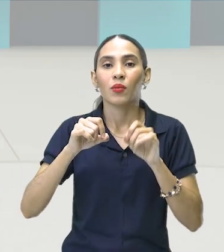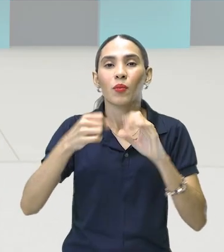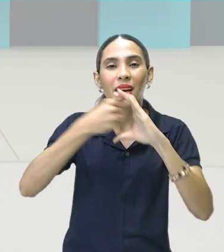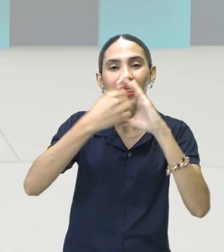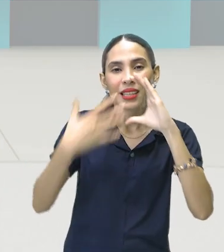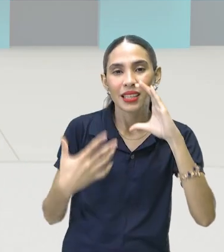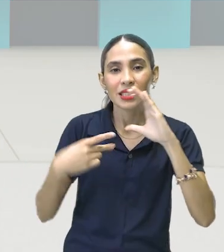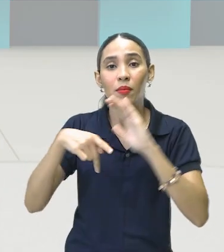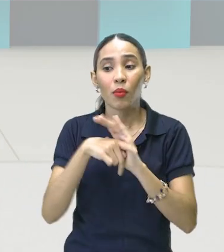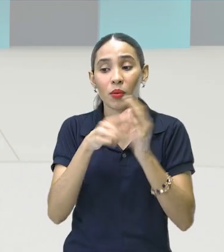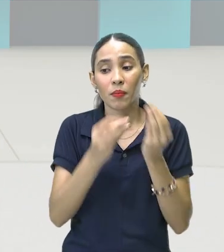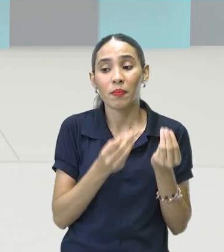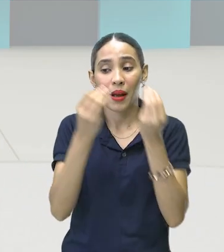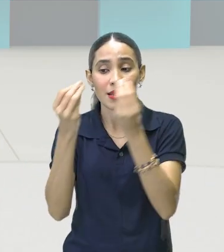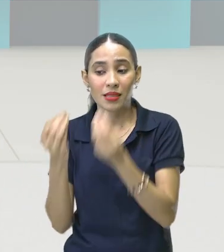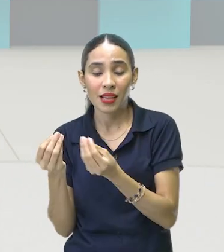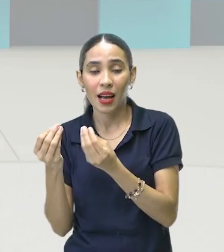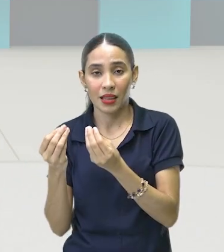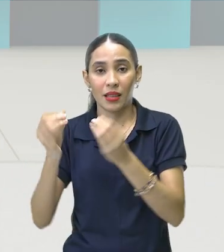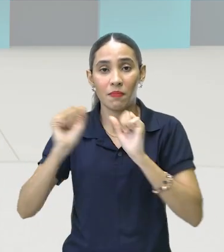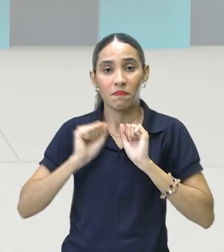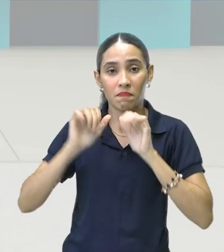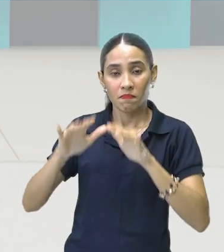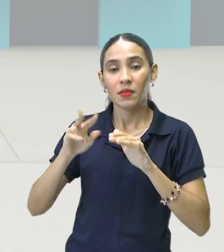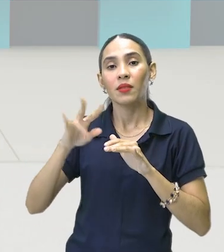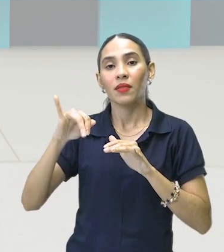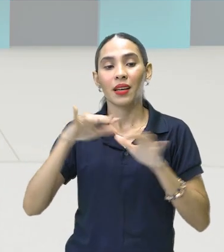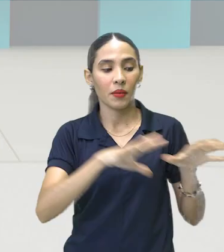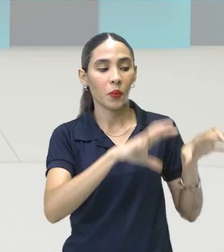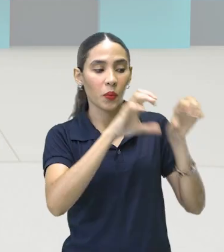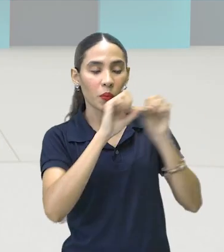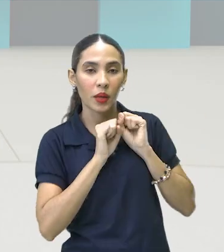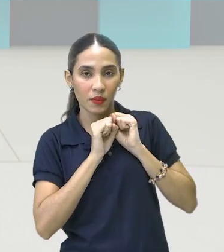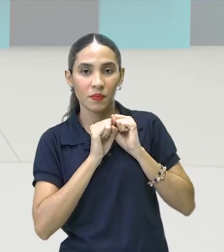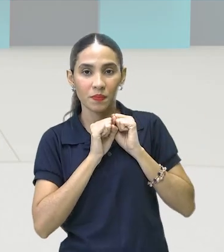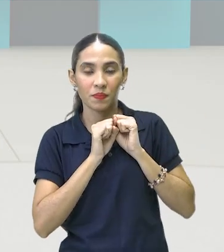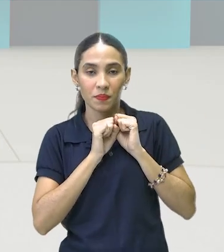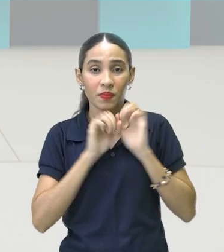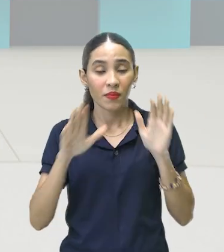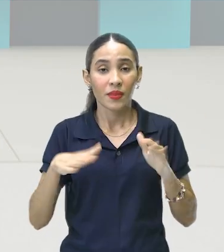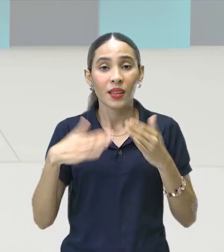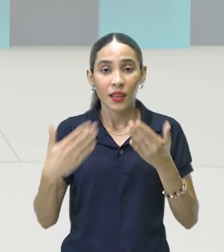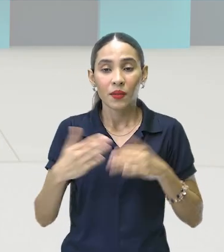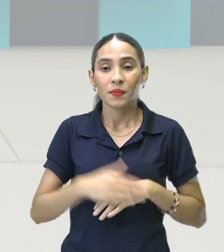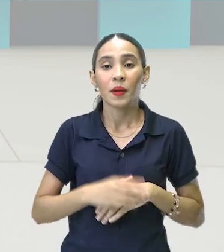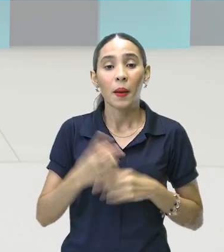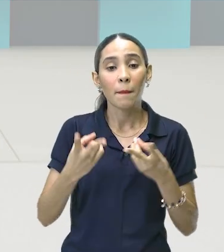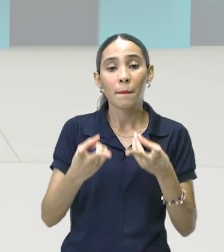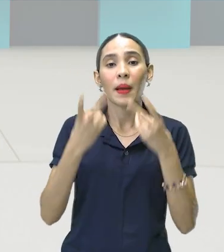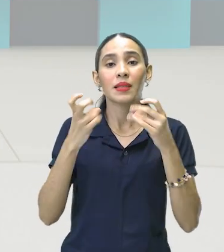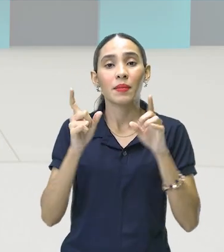esse código foi passado pelo emissor e vai chegar lá no receptor. E vamos perceber que quando eu trago